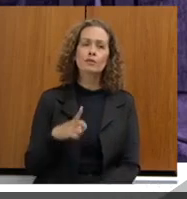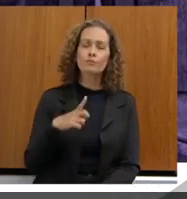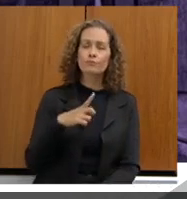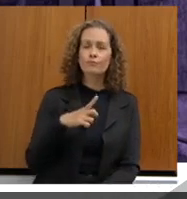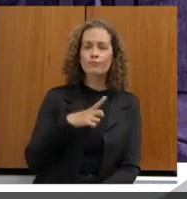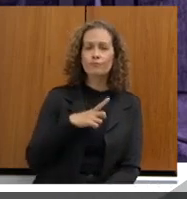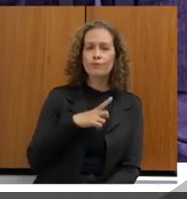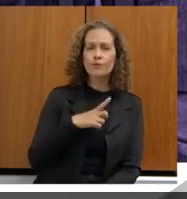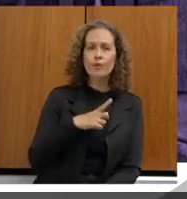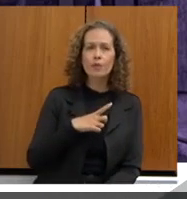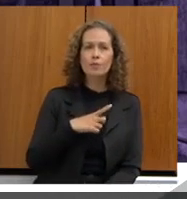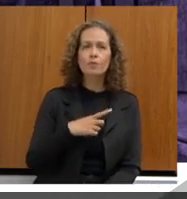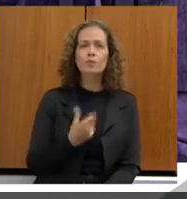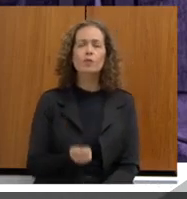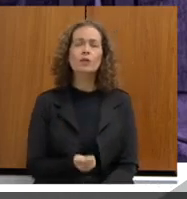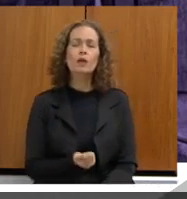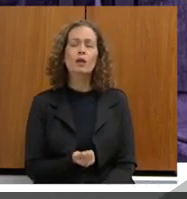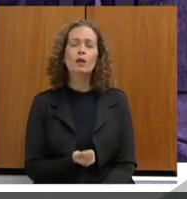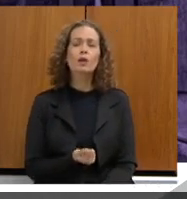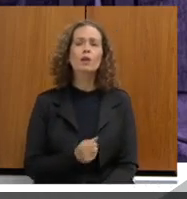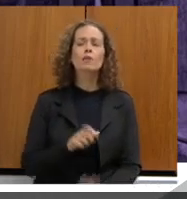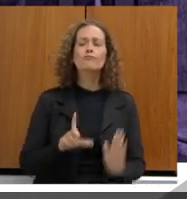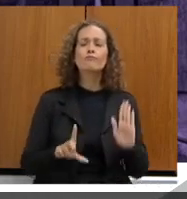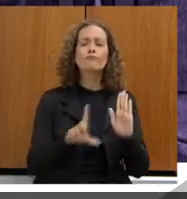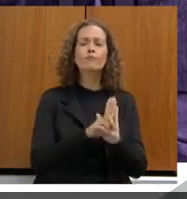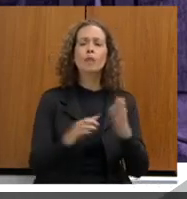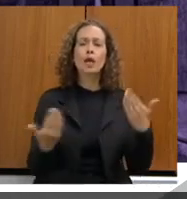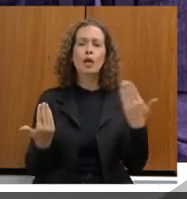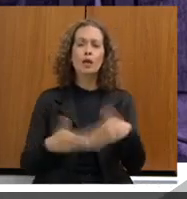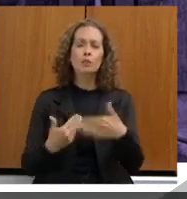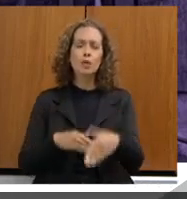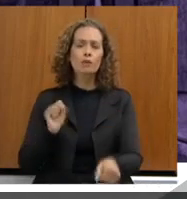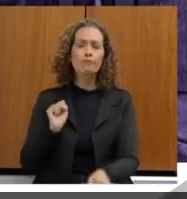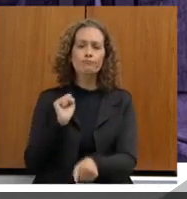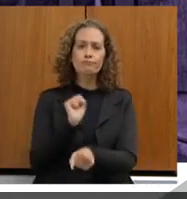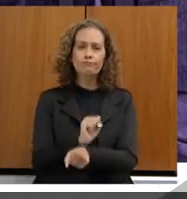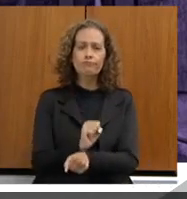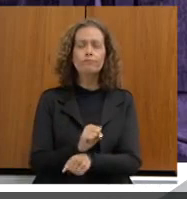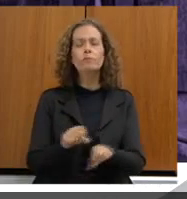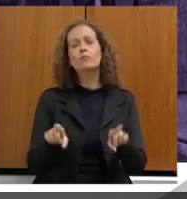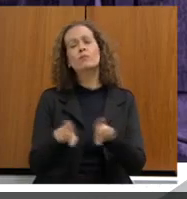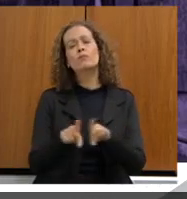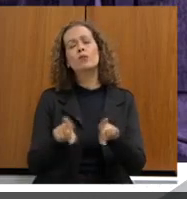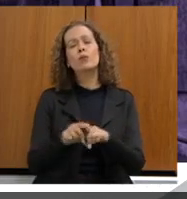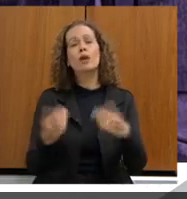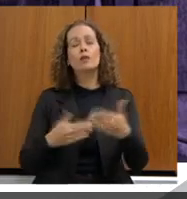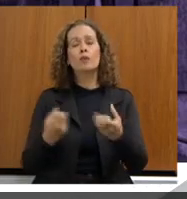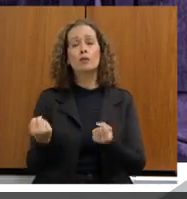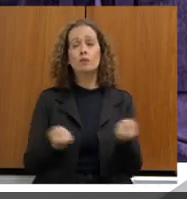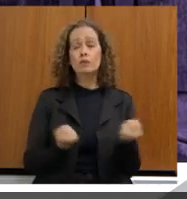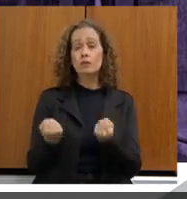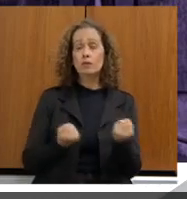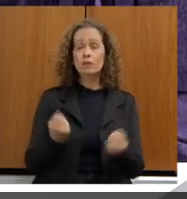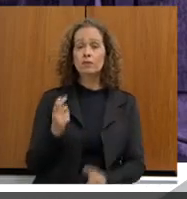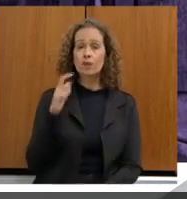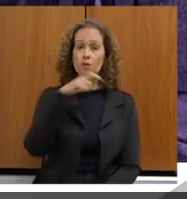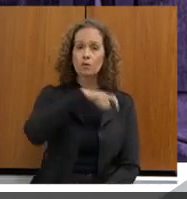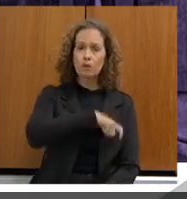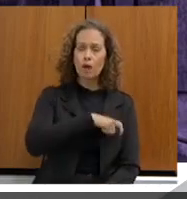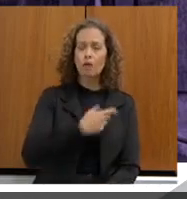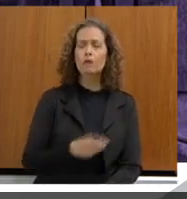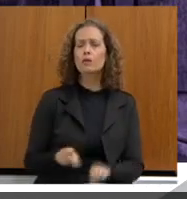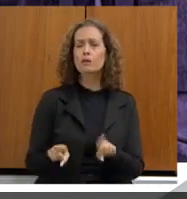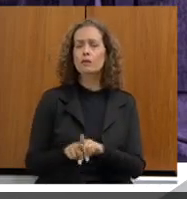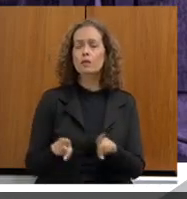suspensão dos exames de legislação e prática de direção veicular tivemos redução dos